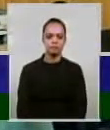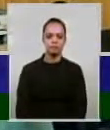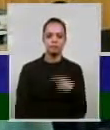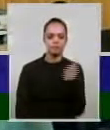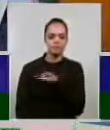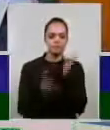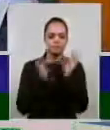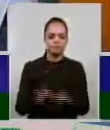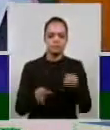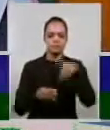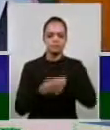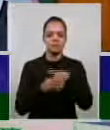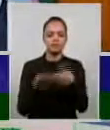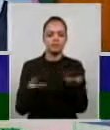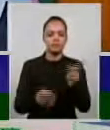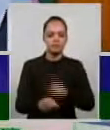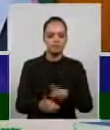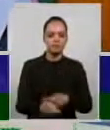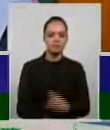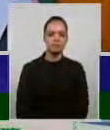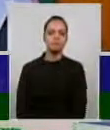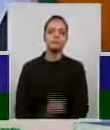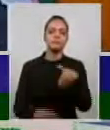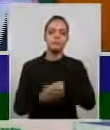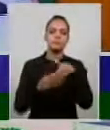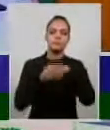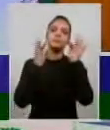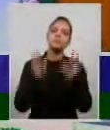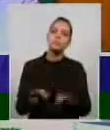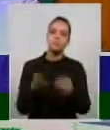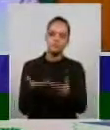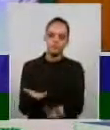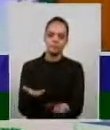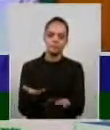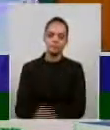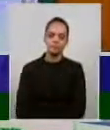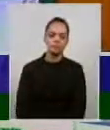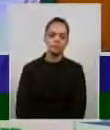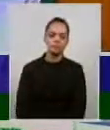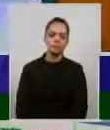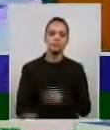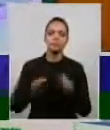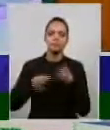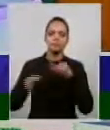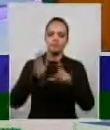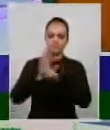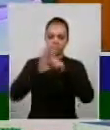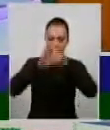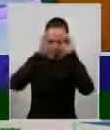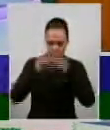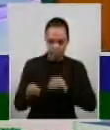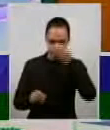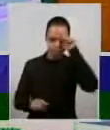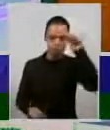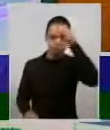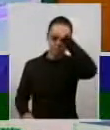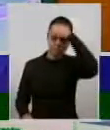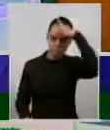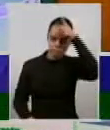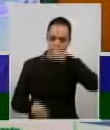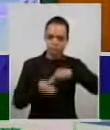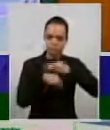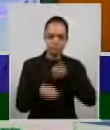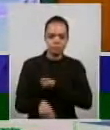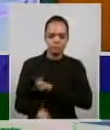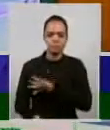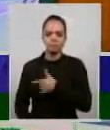Vamos encerrar a votação nesse momento. Votação encerrada. Projeto de lei ordinária de autoria do prefeito